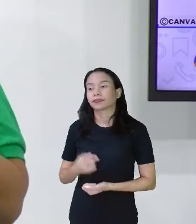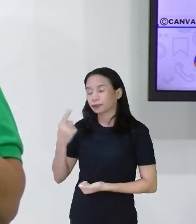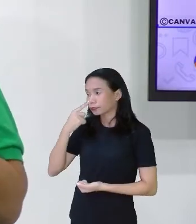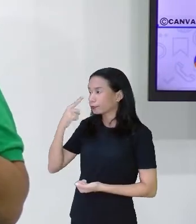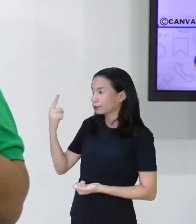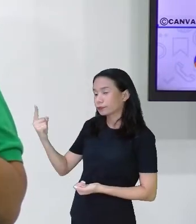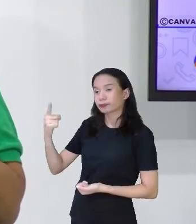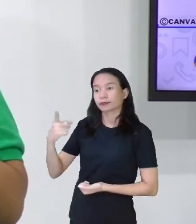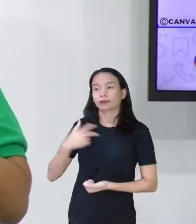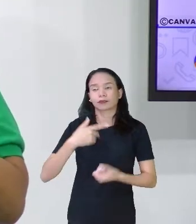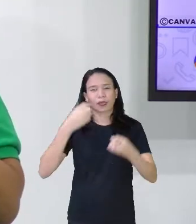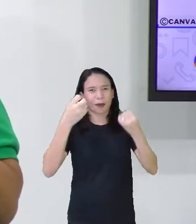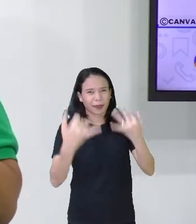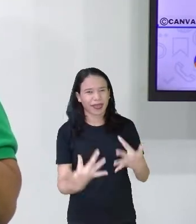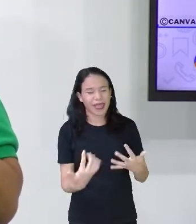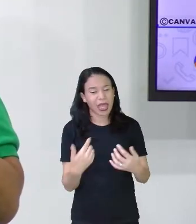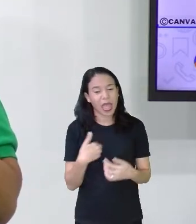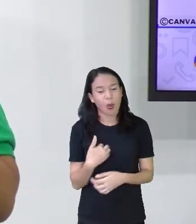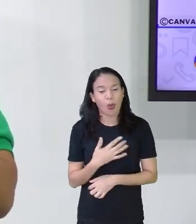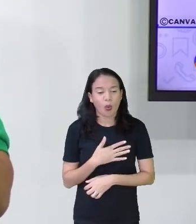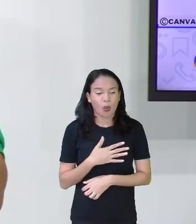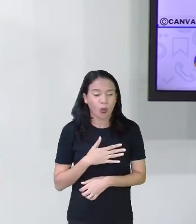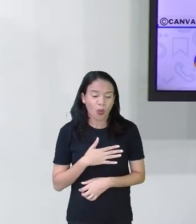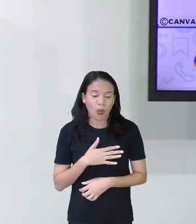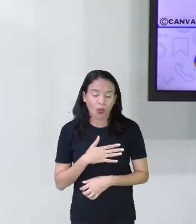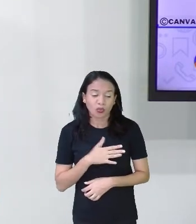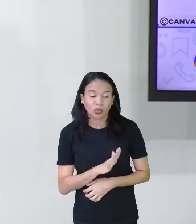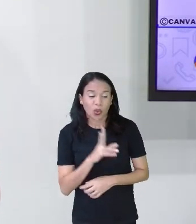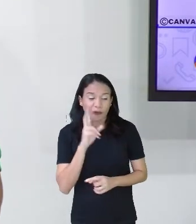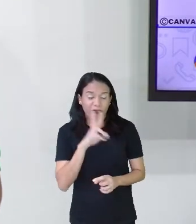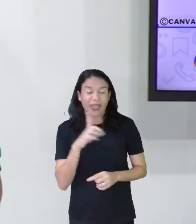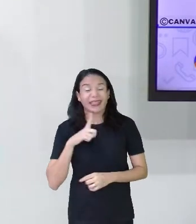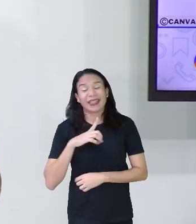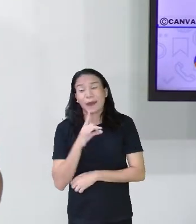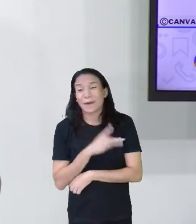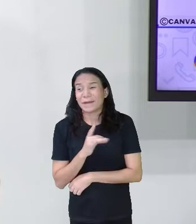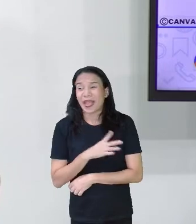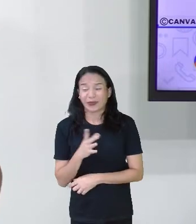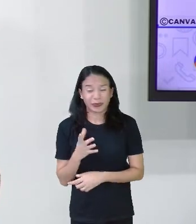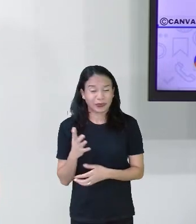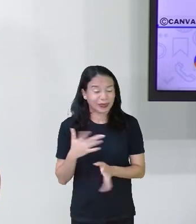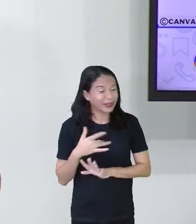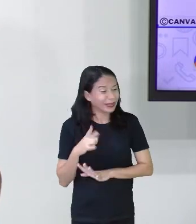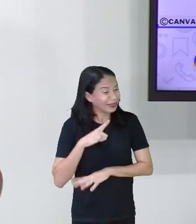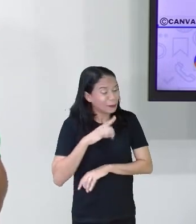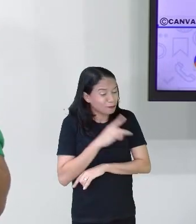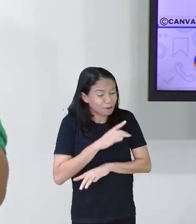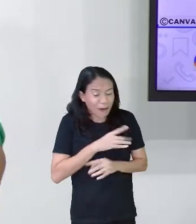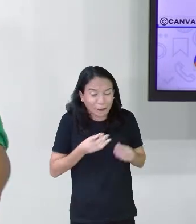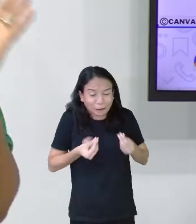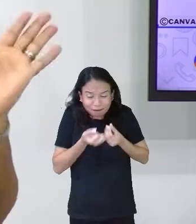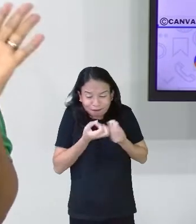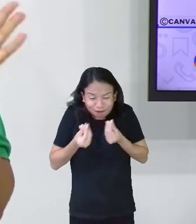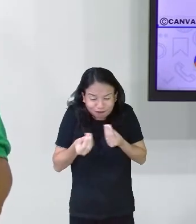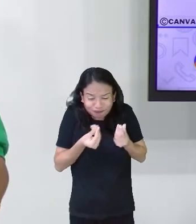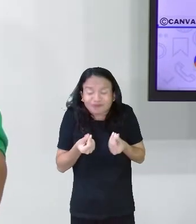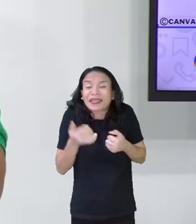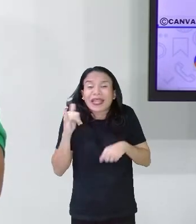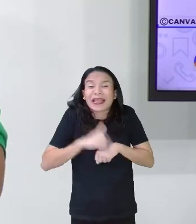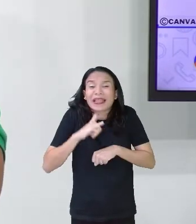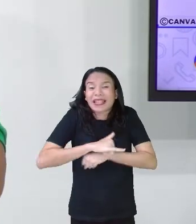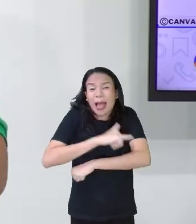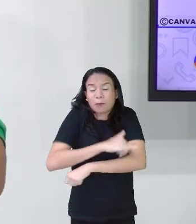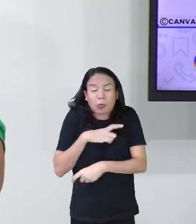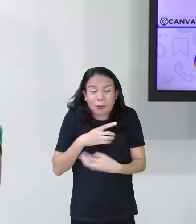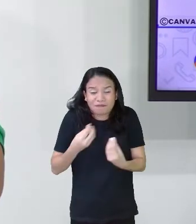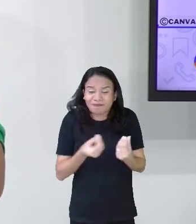Eu falei, não é que não era muito assim, fã de ver, né? Eu tenho medo, gente. Eu não sei por que ele não faz mal nenhum pra gente, né? Mas é coisa da gente, eu tenho medo.